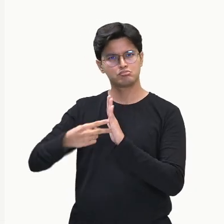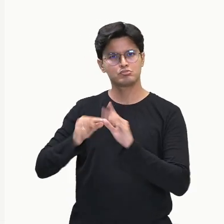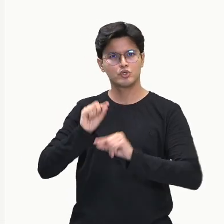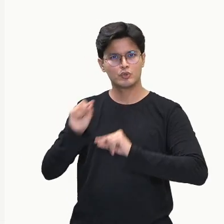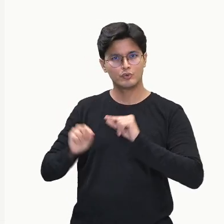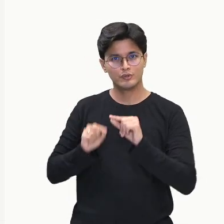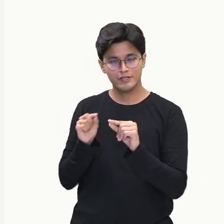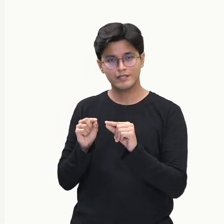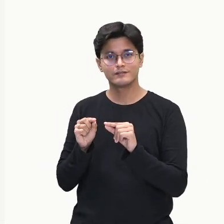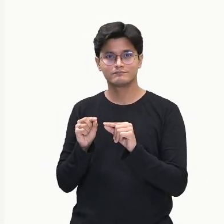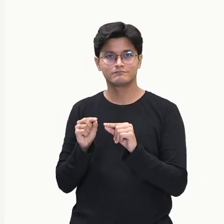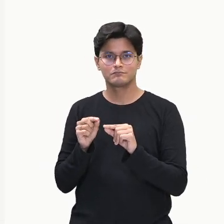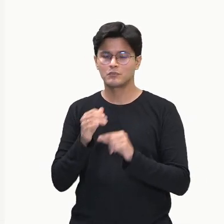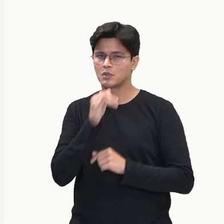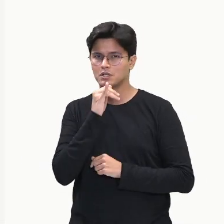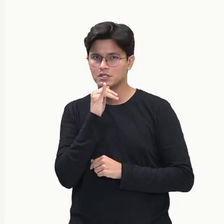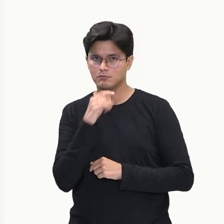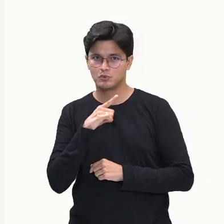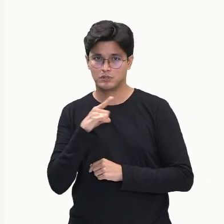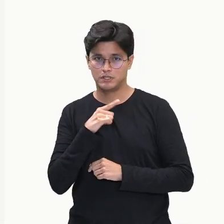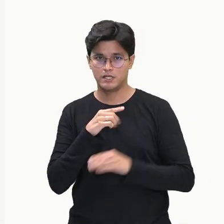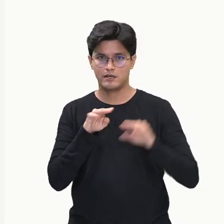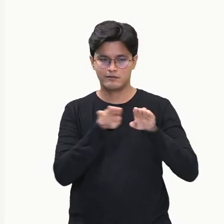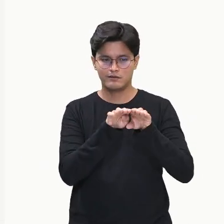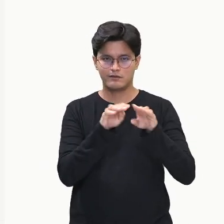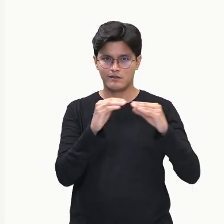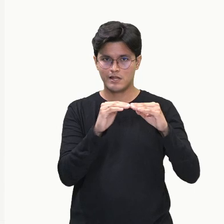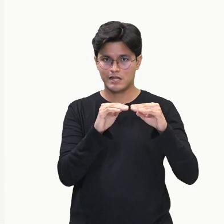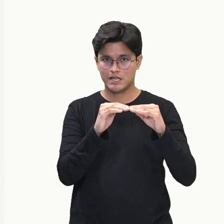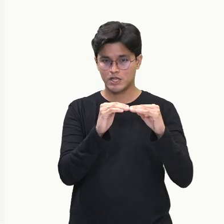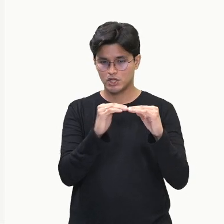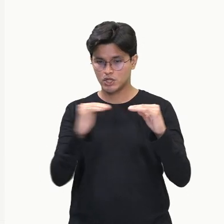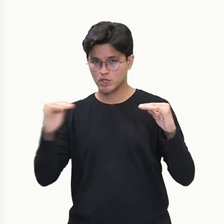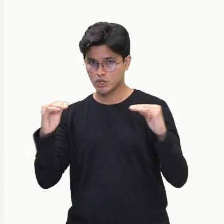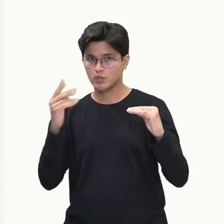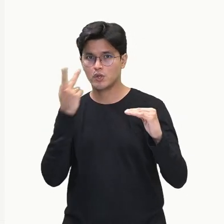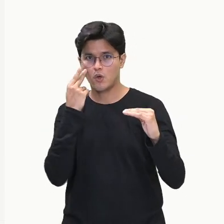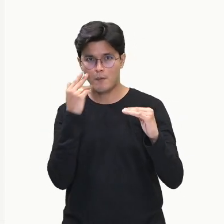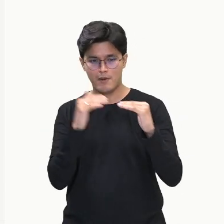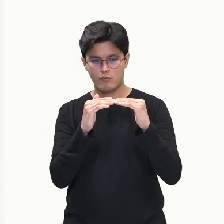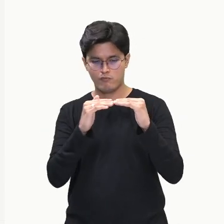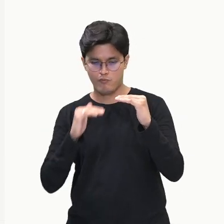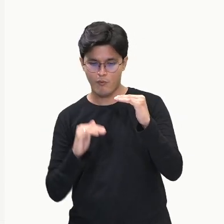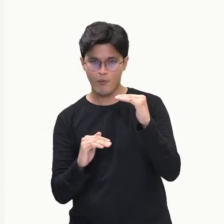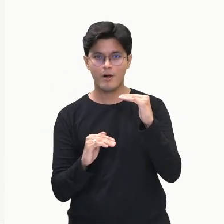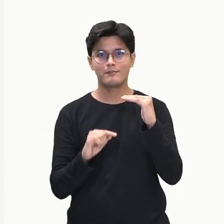aquém, abaixo do que seria um aglomerado normal. Isso